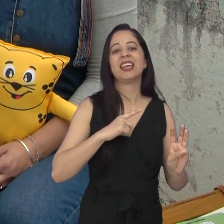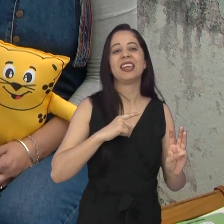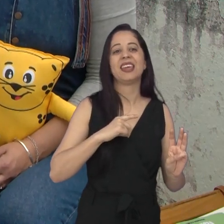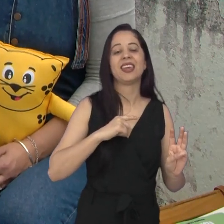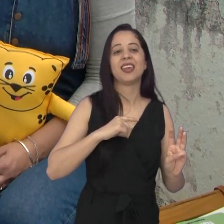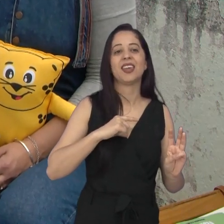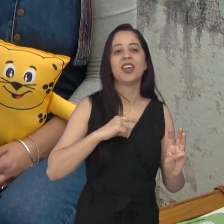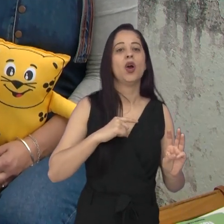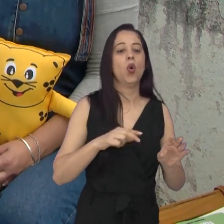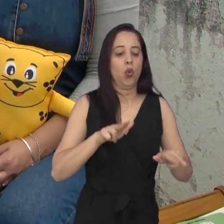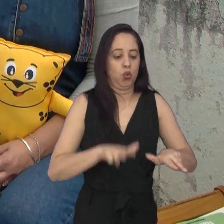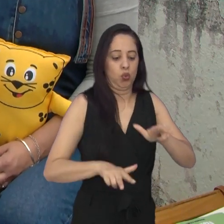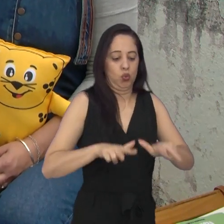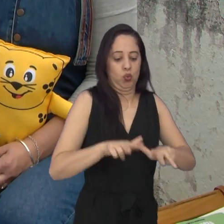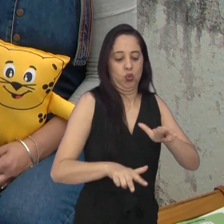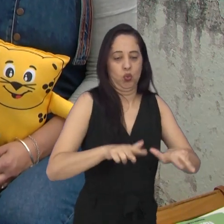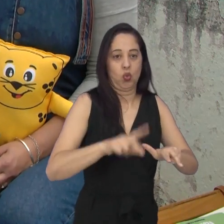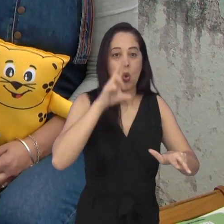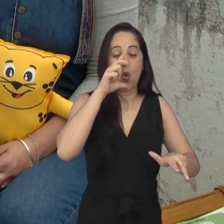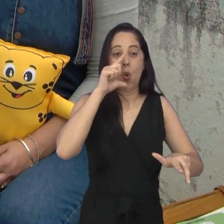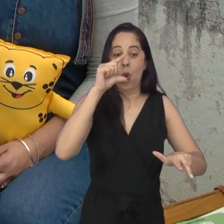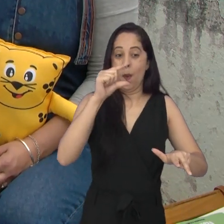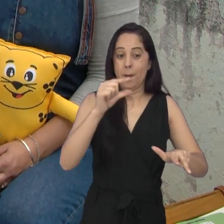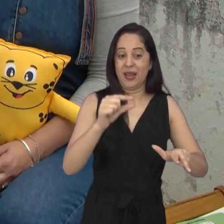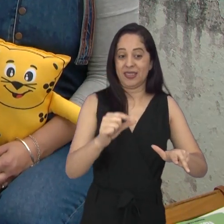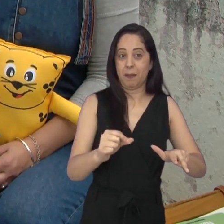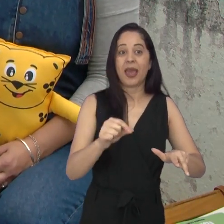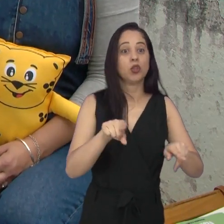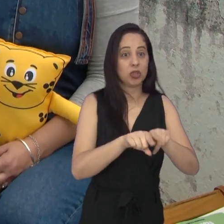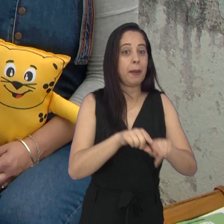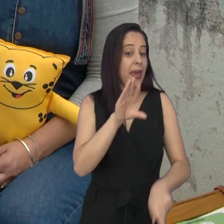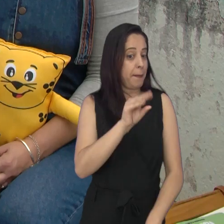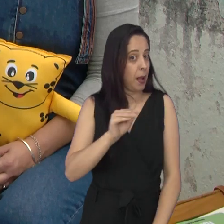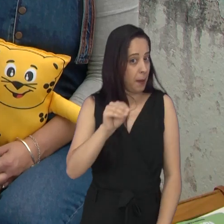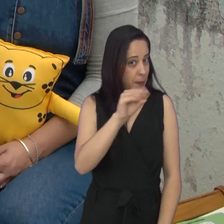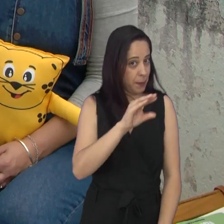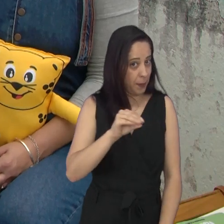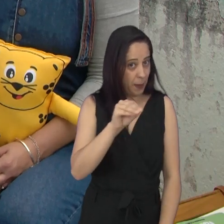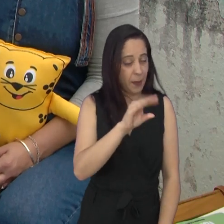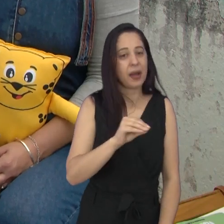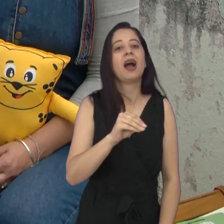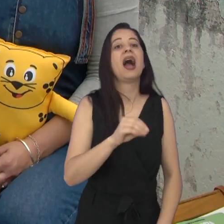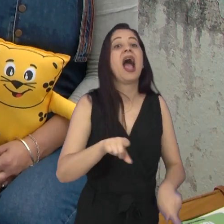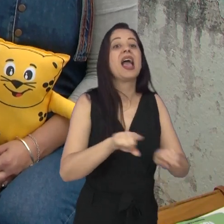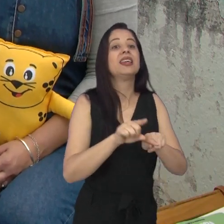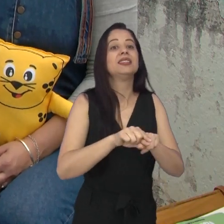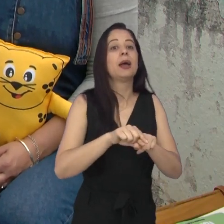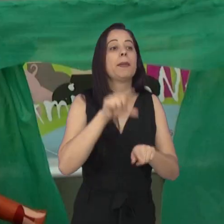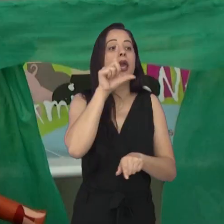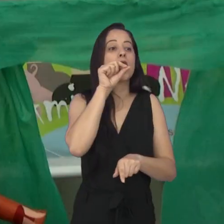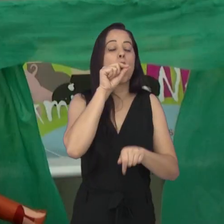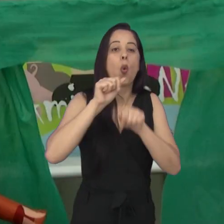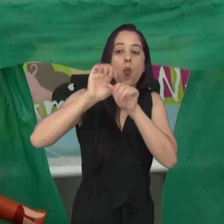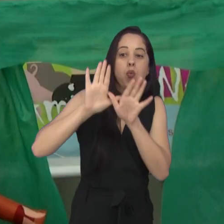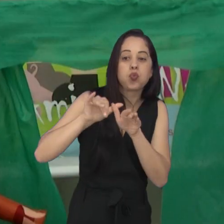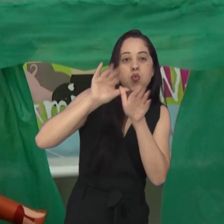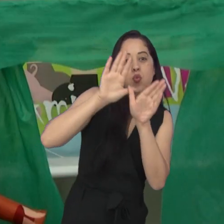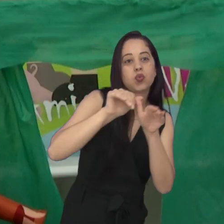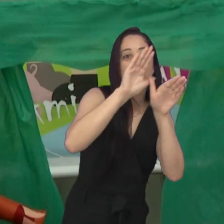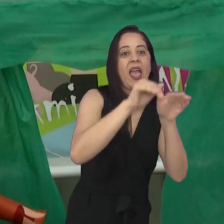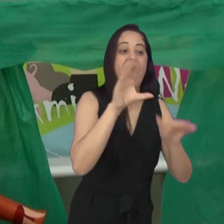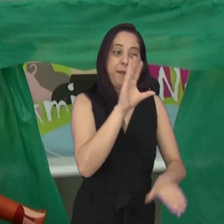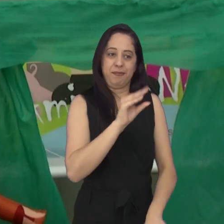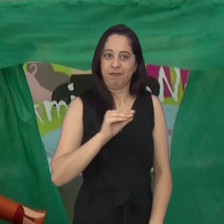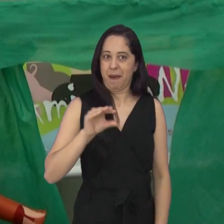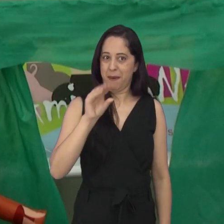Casamento das Maritacas, tem outras histórias da garça, a garça que é baralina.